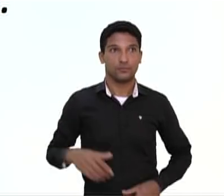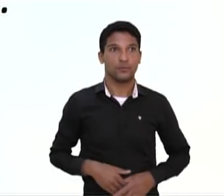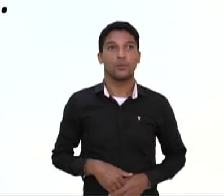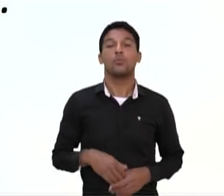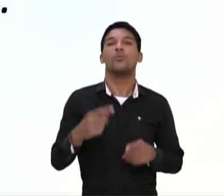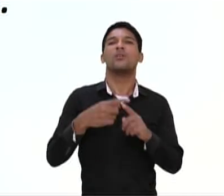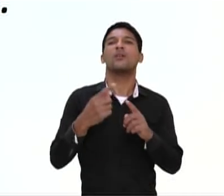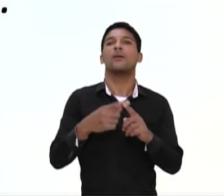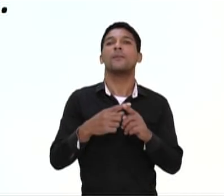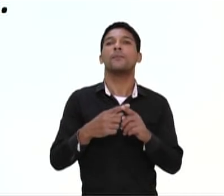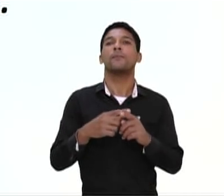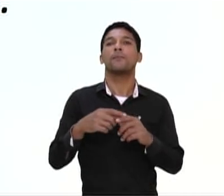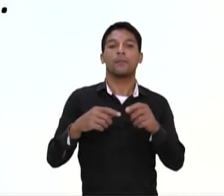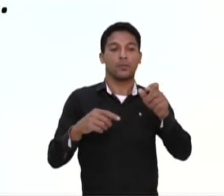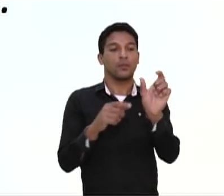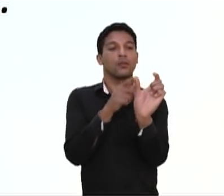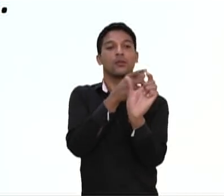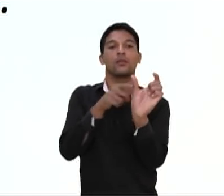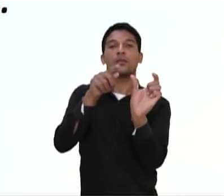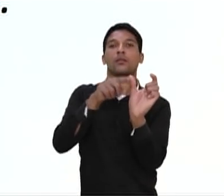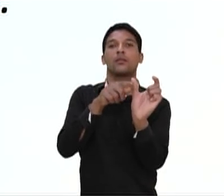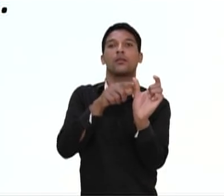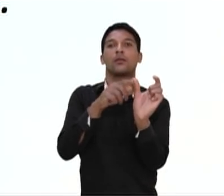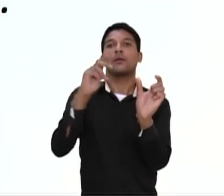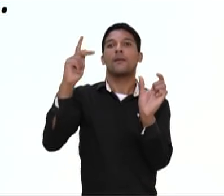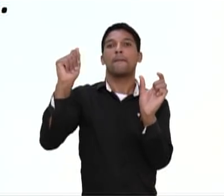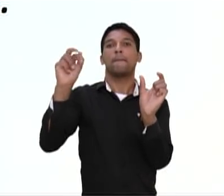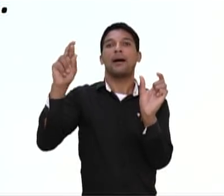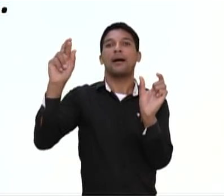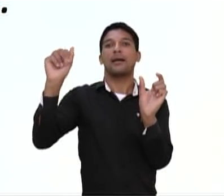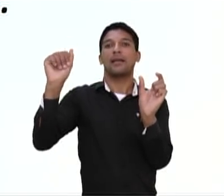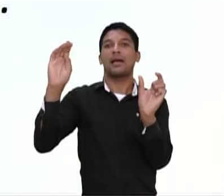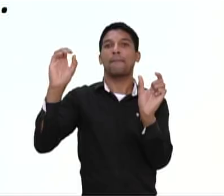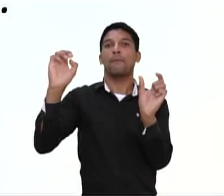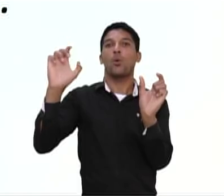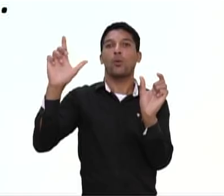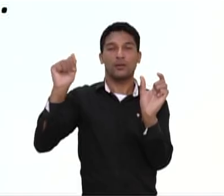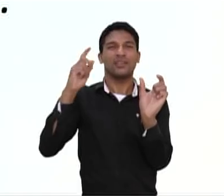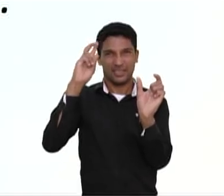vários pontos importantes, né? Então nós já vimos interseção com o eixo